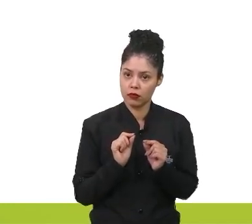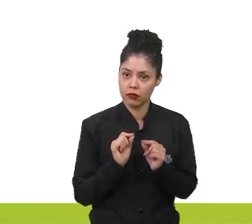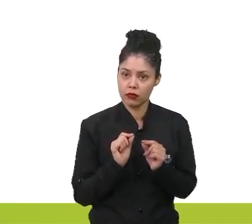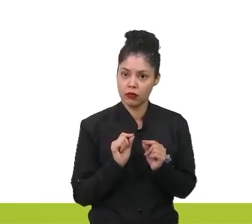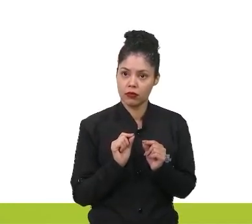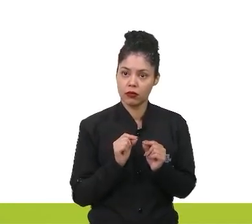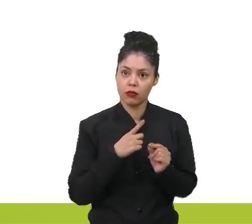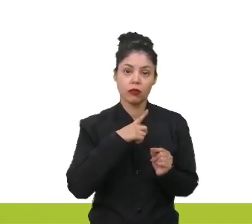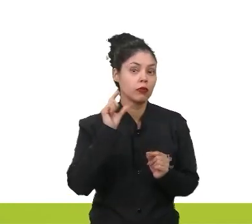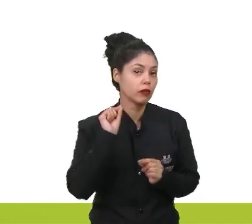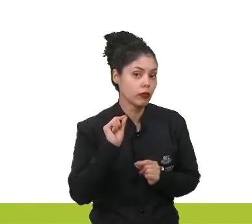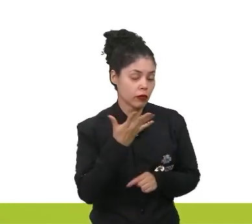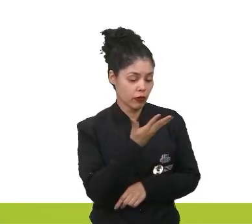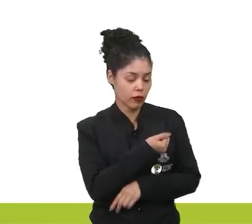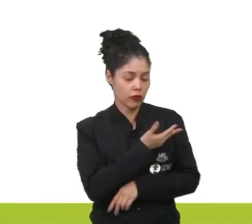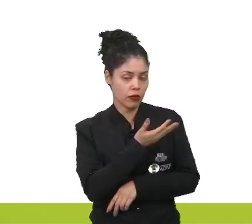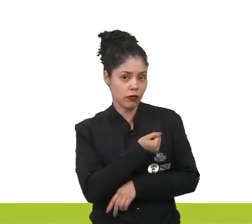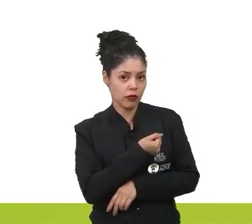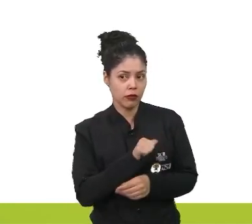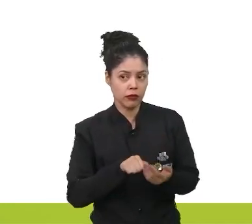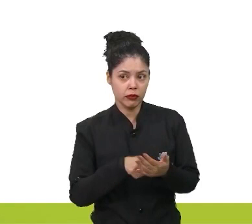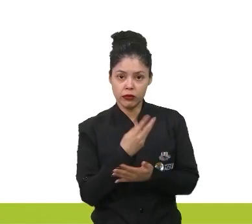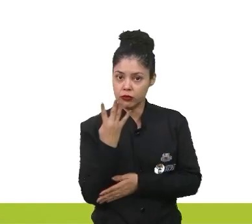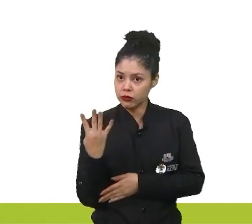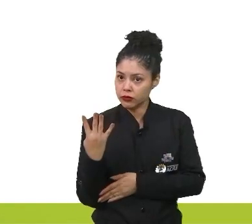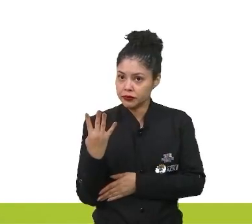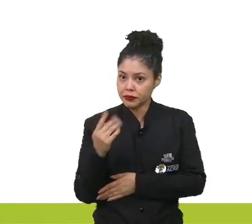ele corresponde a um número de